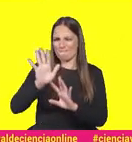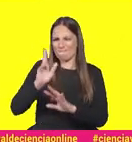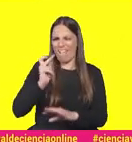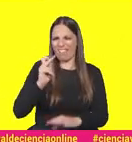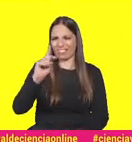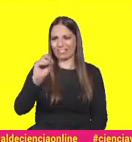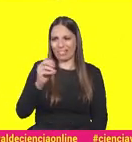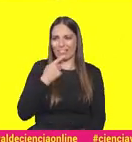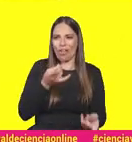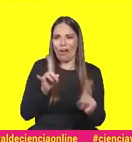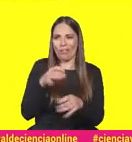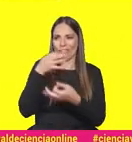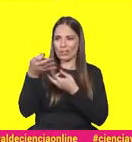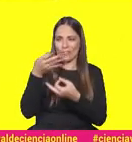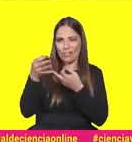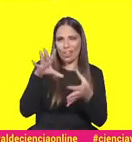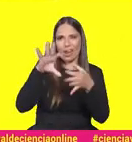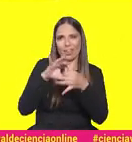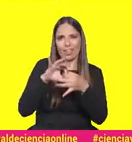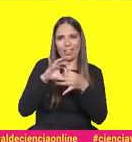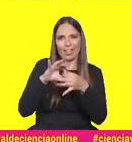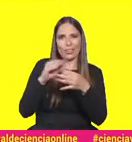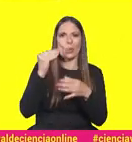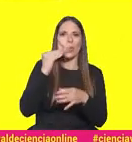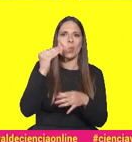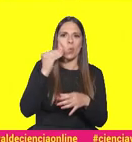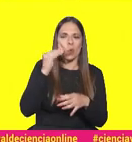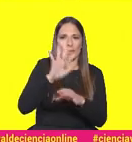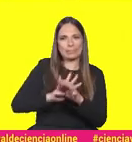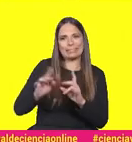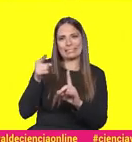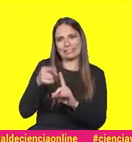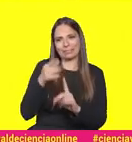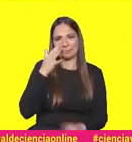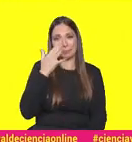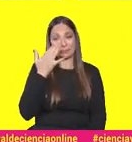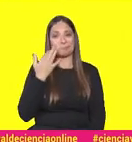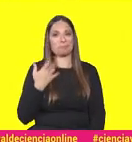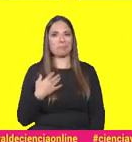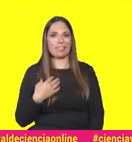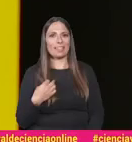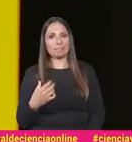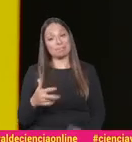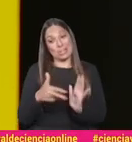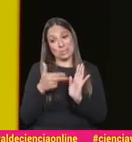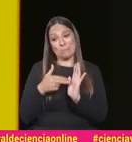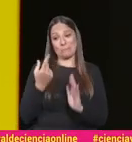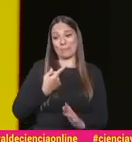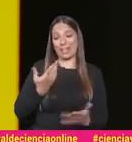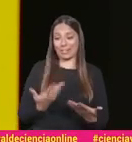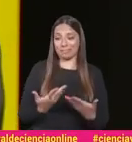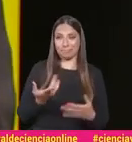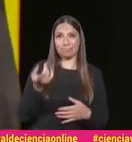voltamos a falar sobre qual será o estado dessa situação. Bem, vamos ter que esperar, não é para